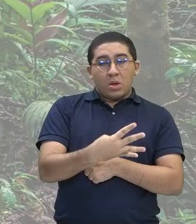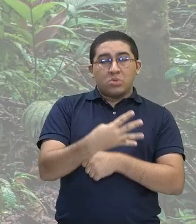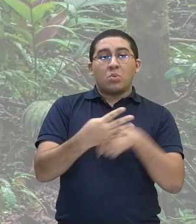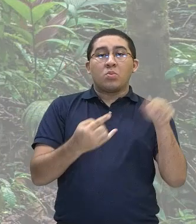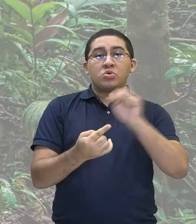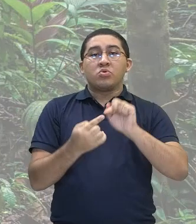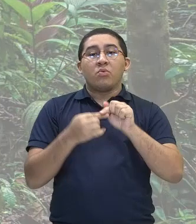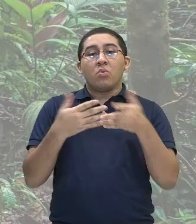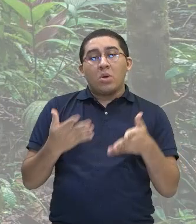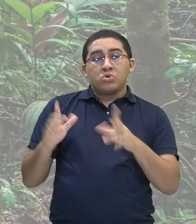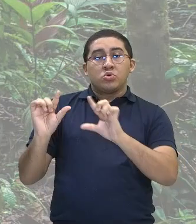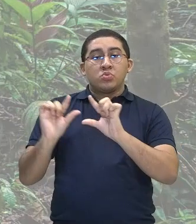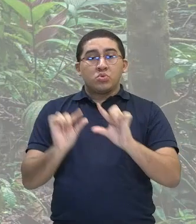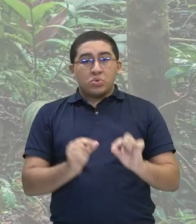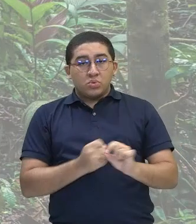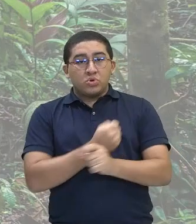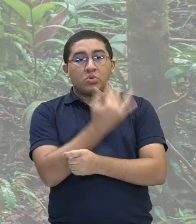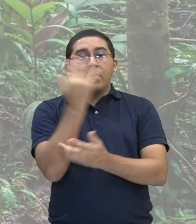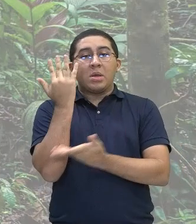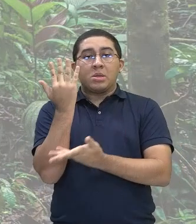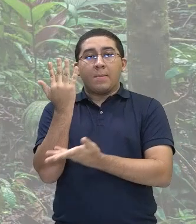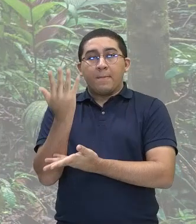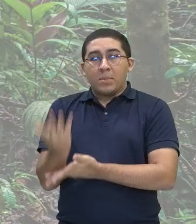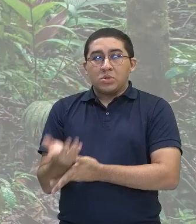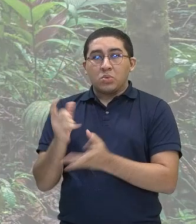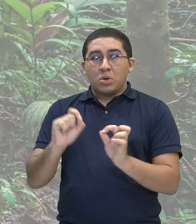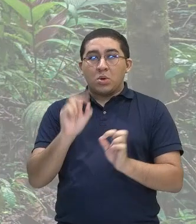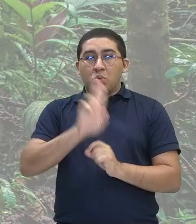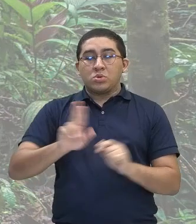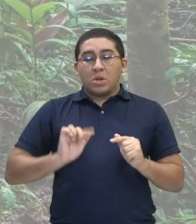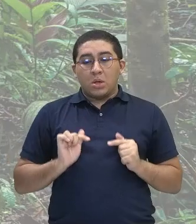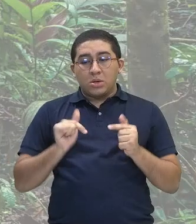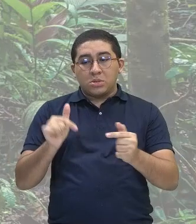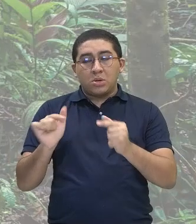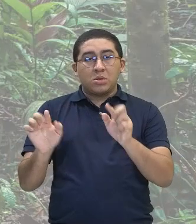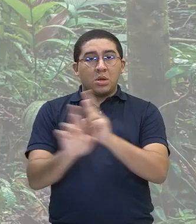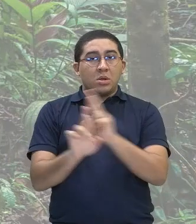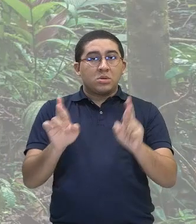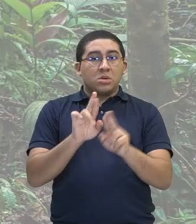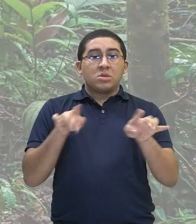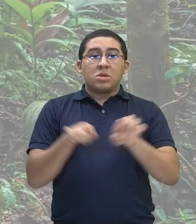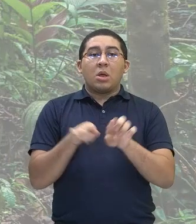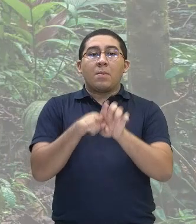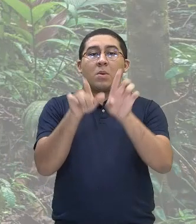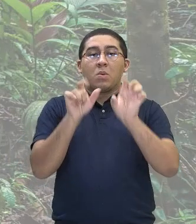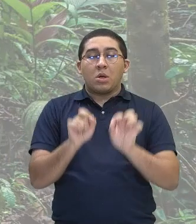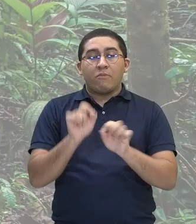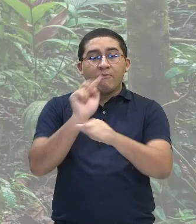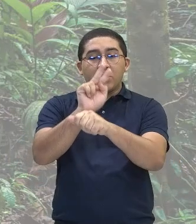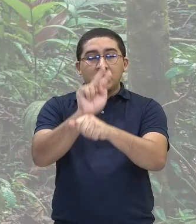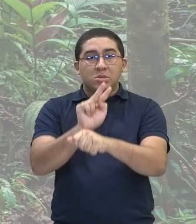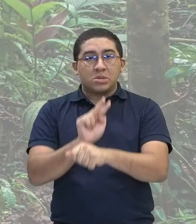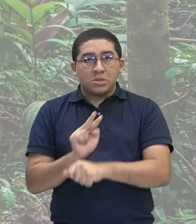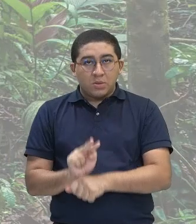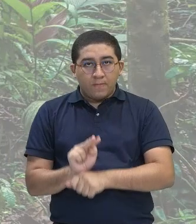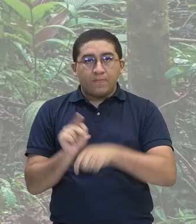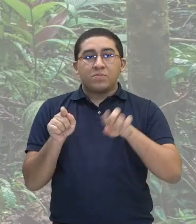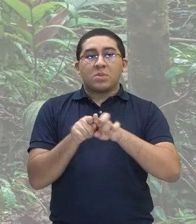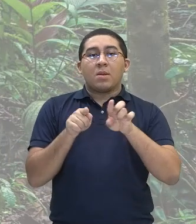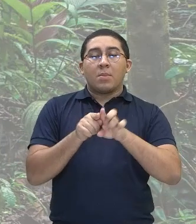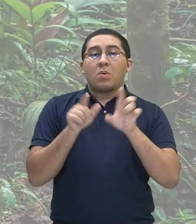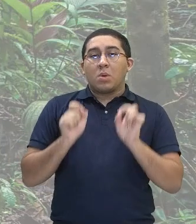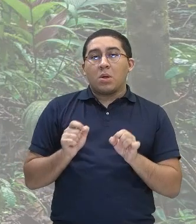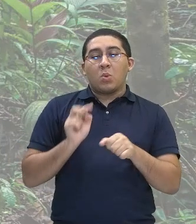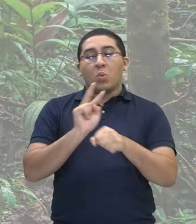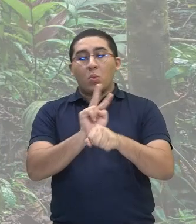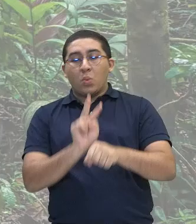de reduzir o desmatamento aí por meio de ações integradas e também de fiscalização, além do